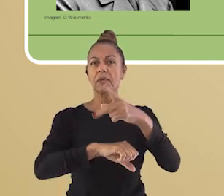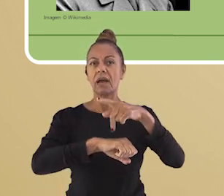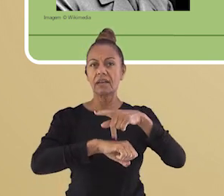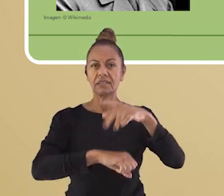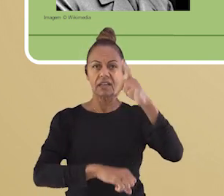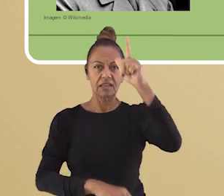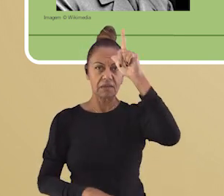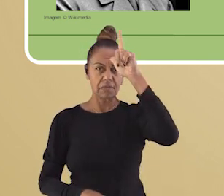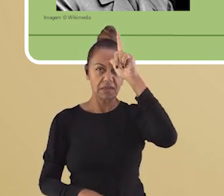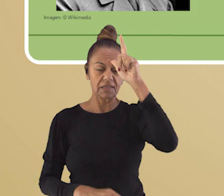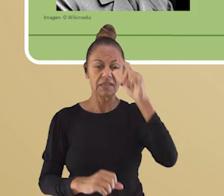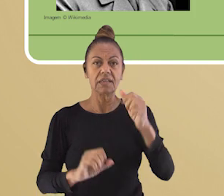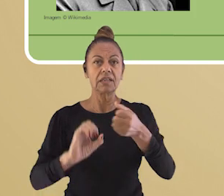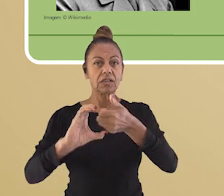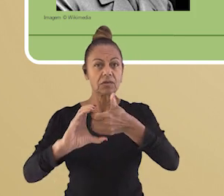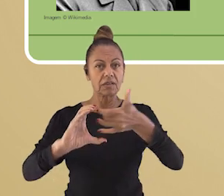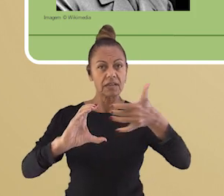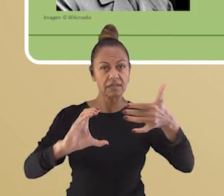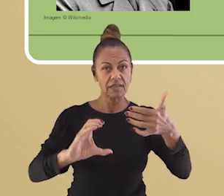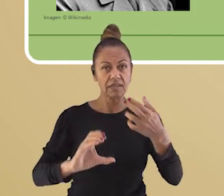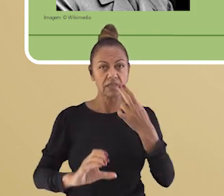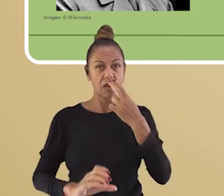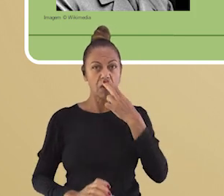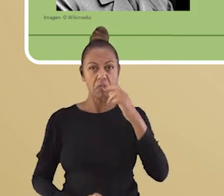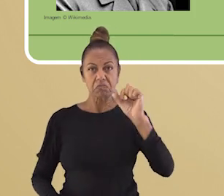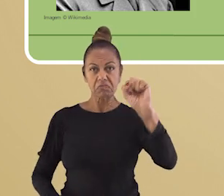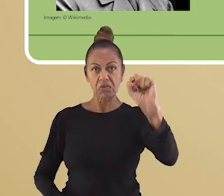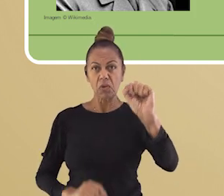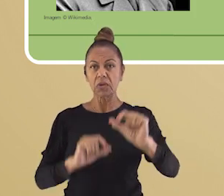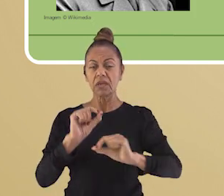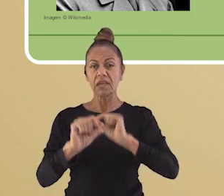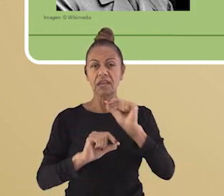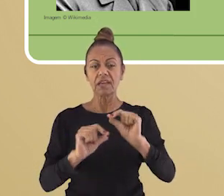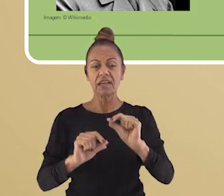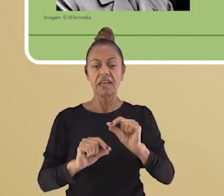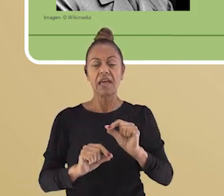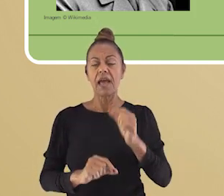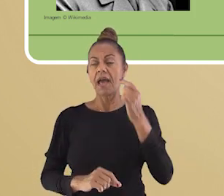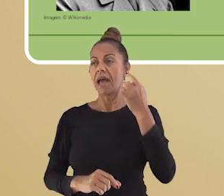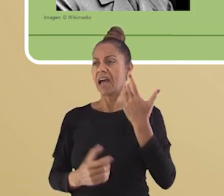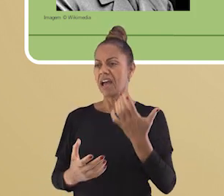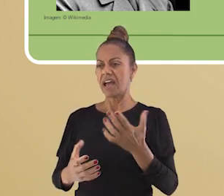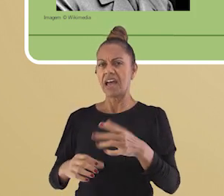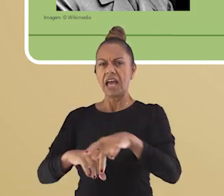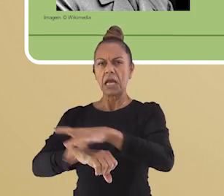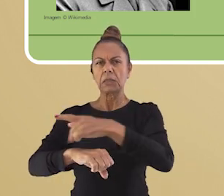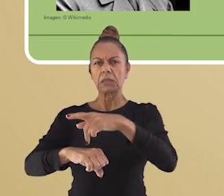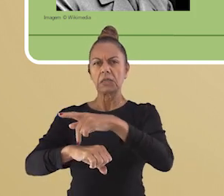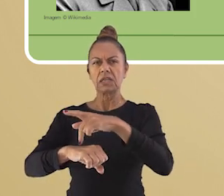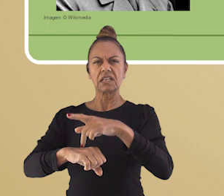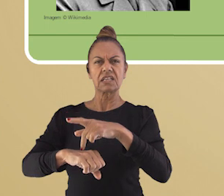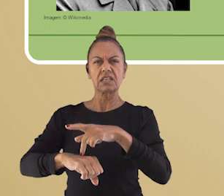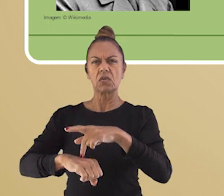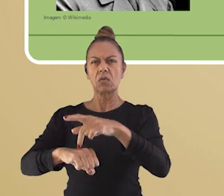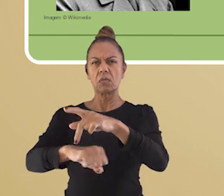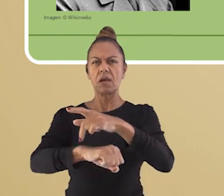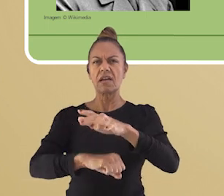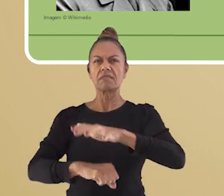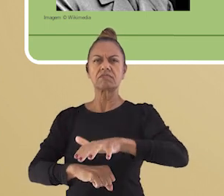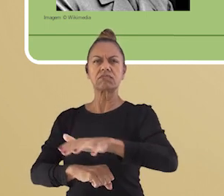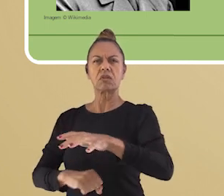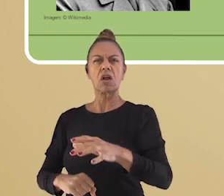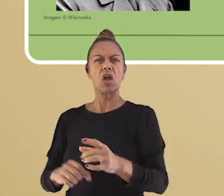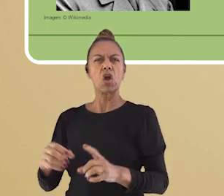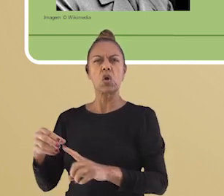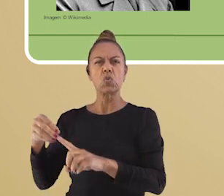Uma das características principais do nazismo foi a ideia de uma nação única, a raça ariana, que seria